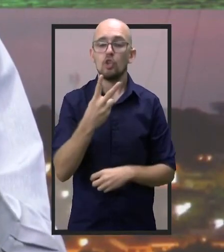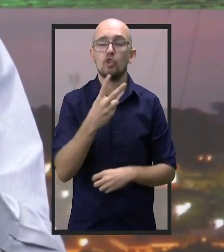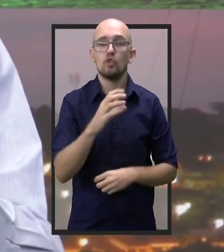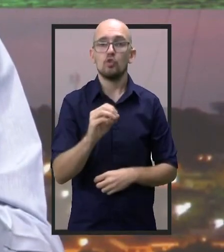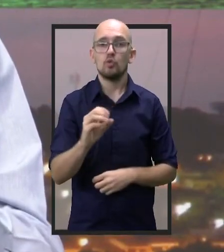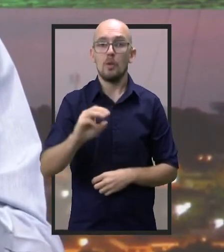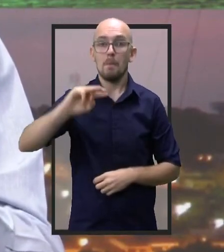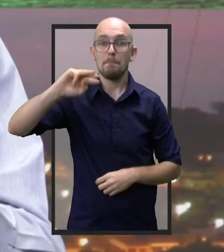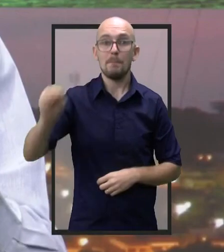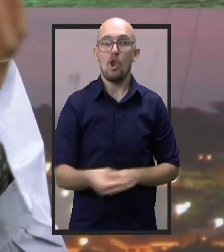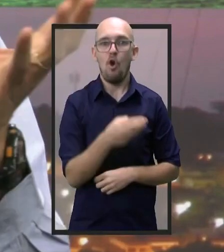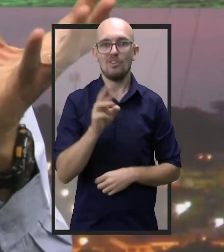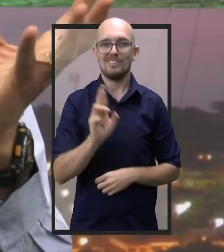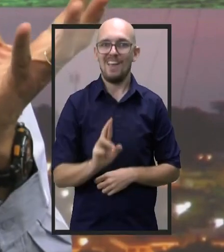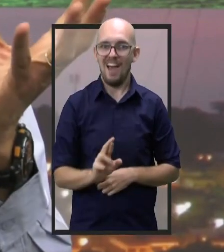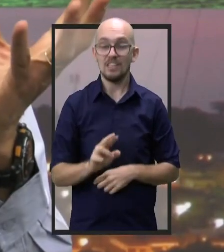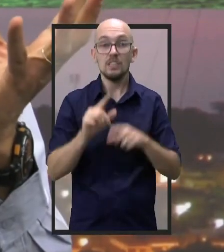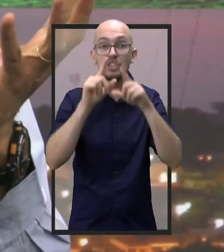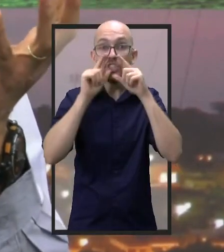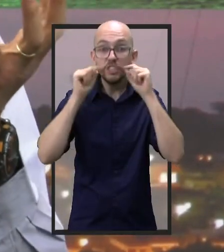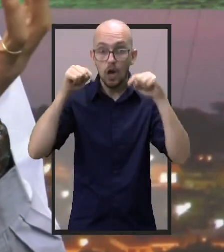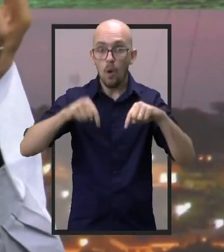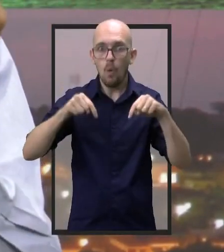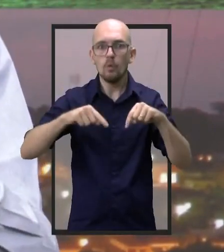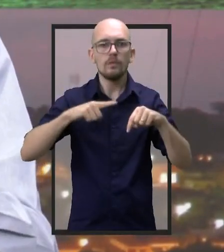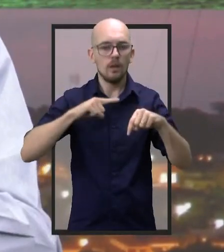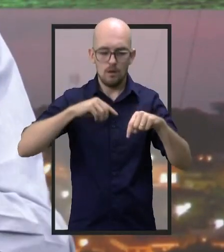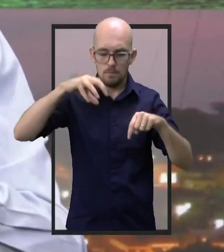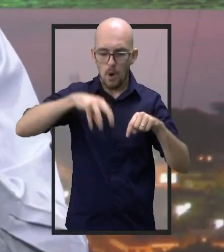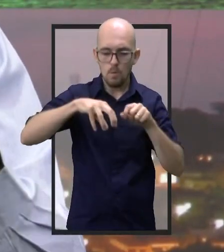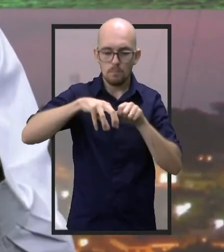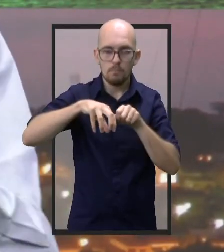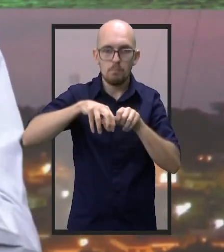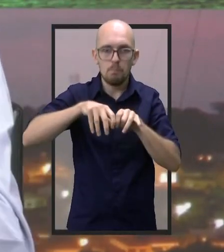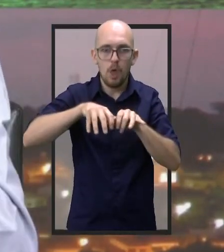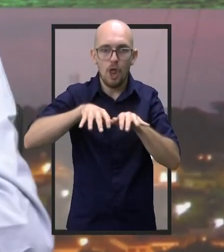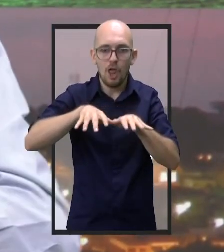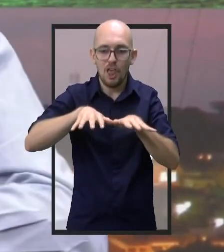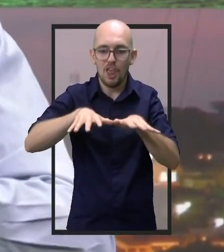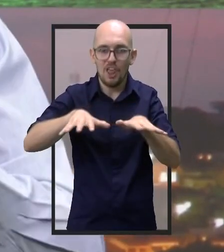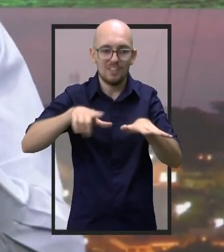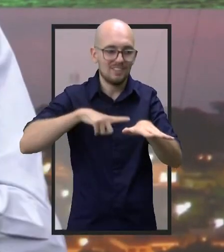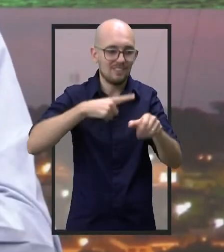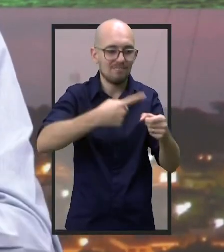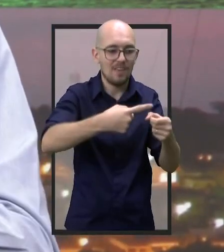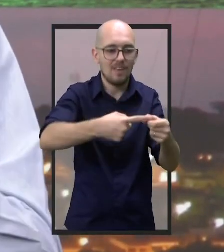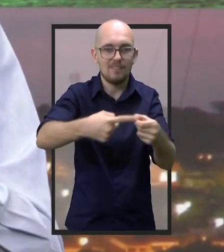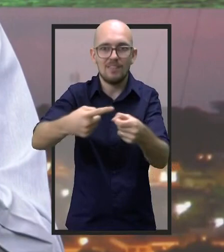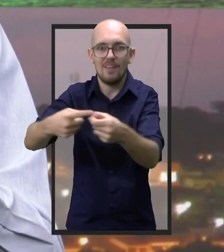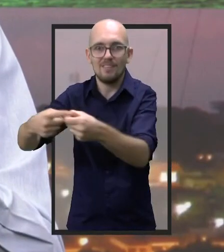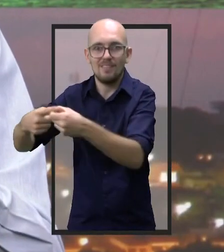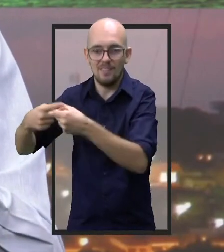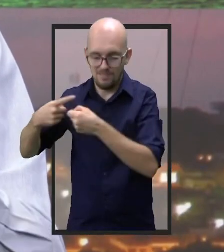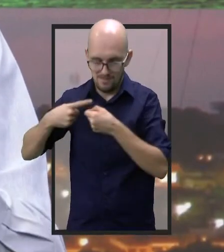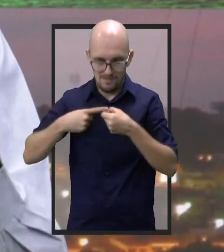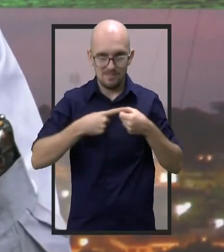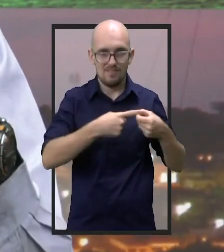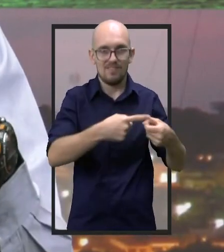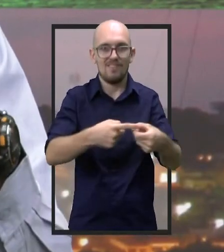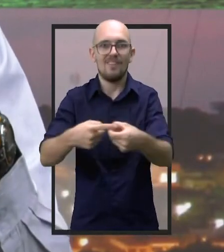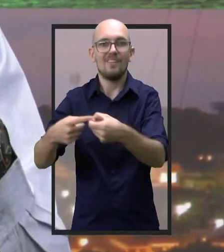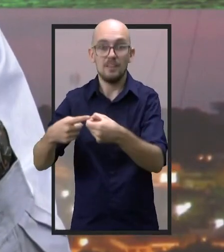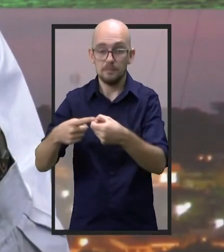e aqui especificamente já tem a capilaridade que tudo isso converge esse negócio no nosso entorno.